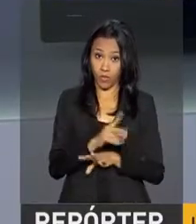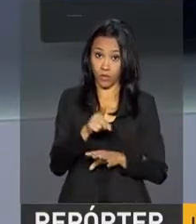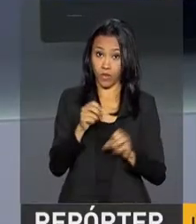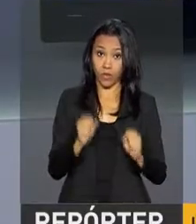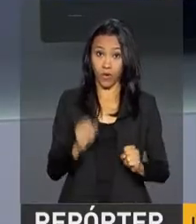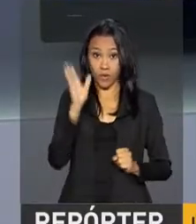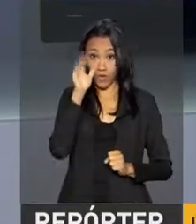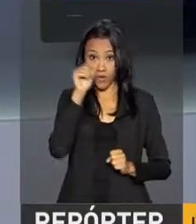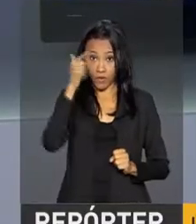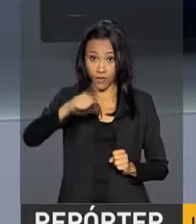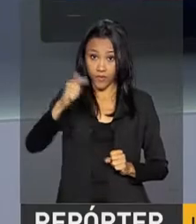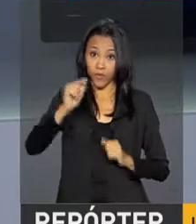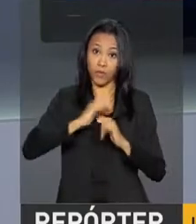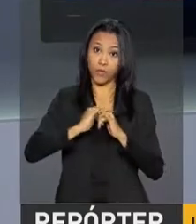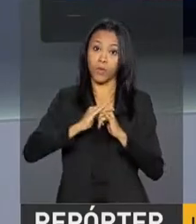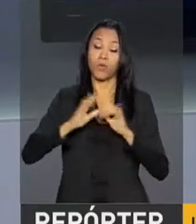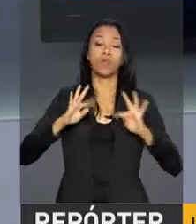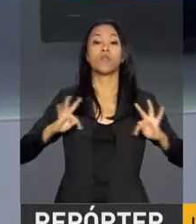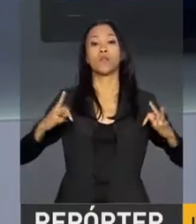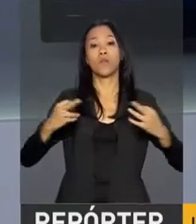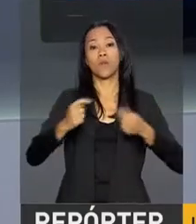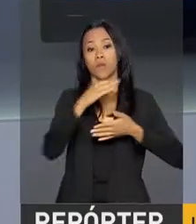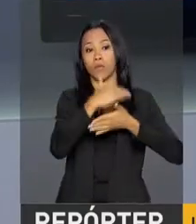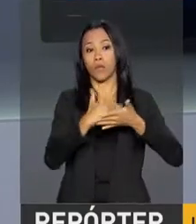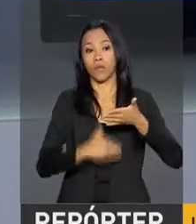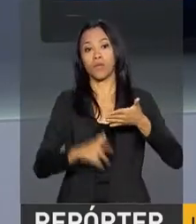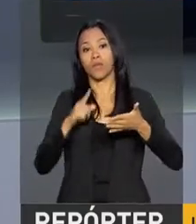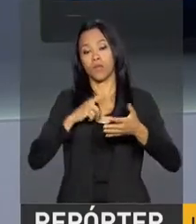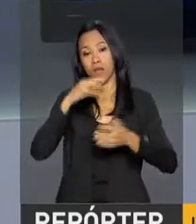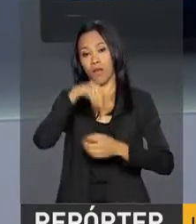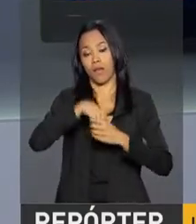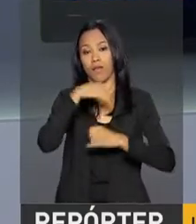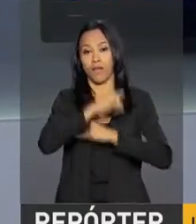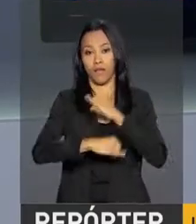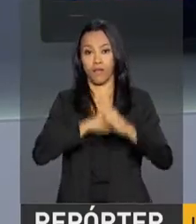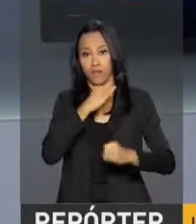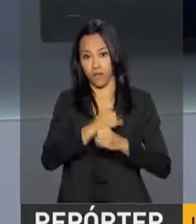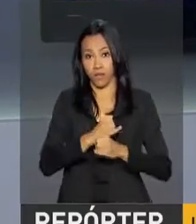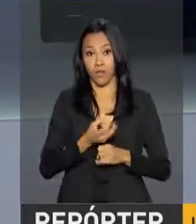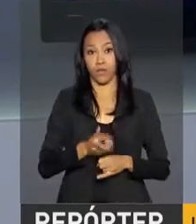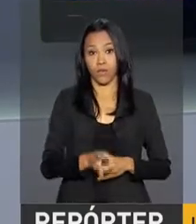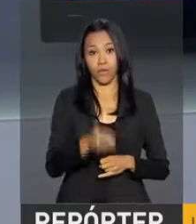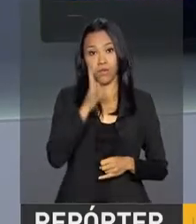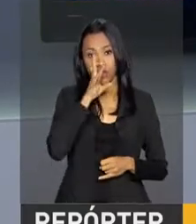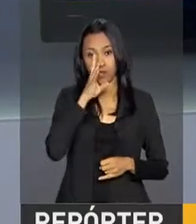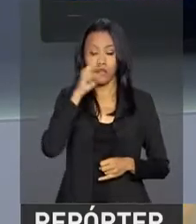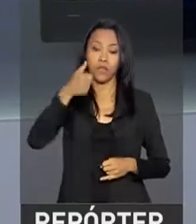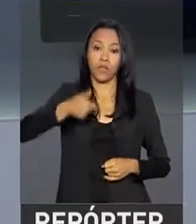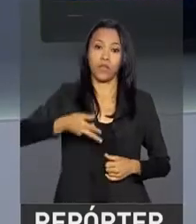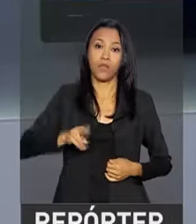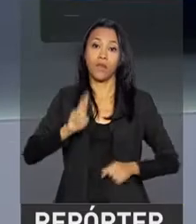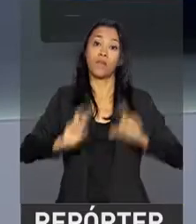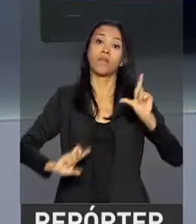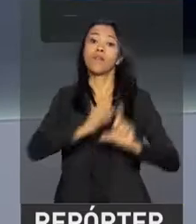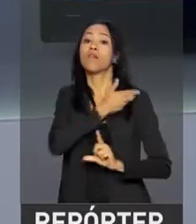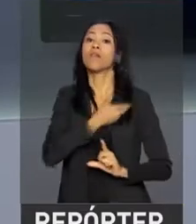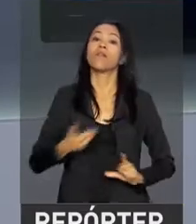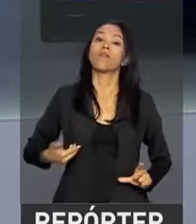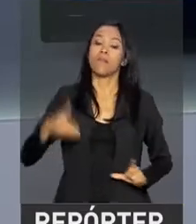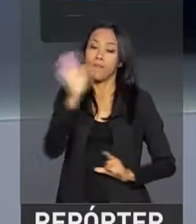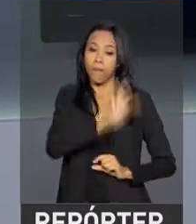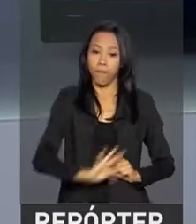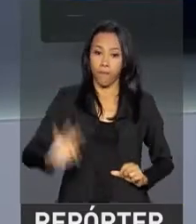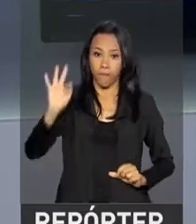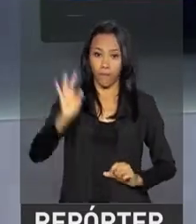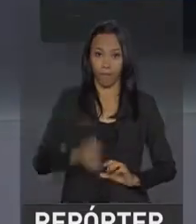as reportagens no youtube e toda a programação também está na página da nbr na internet continue com a gente na nbr a tv do governo